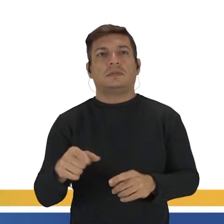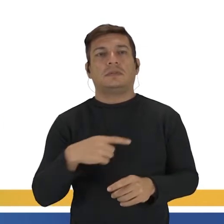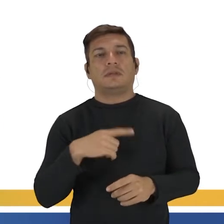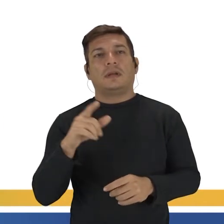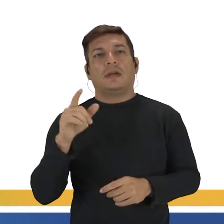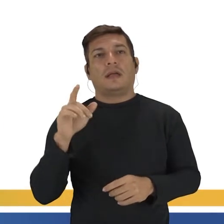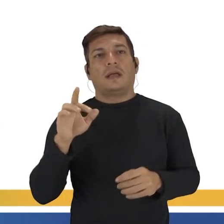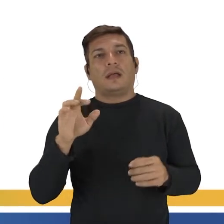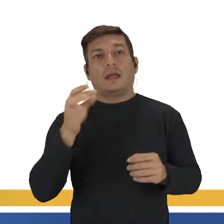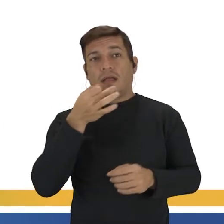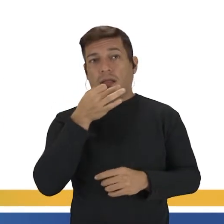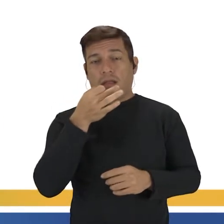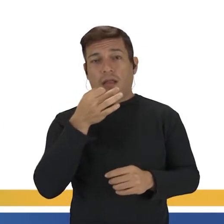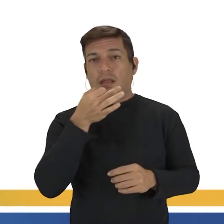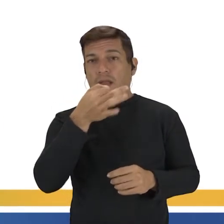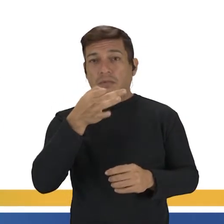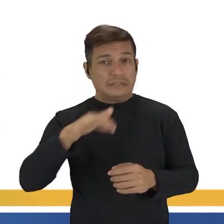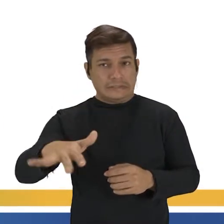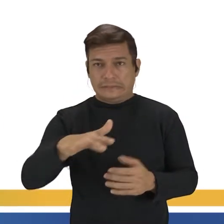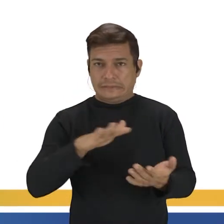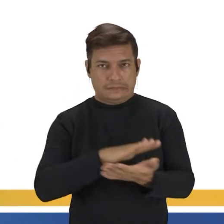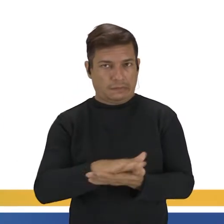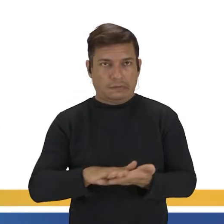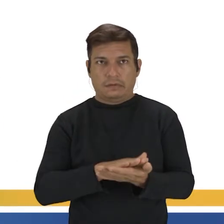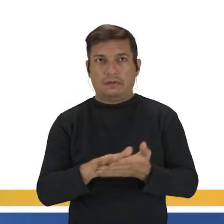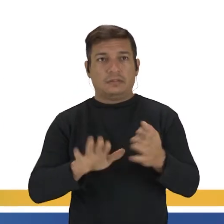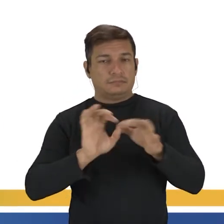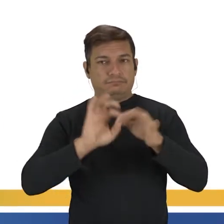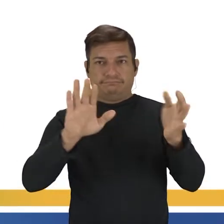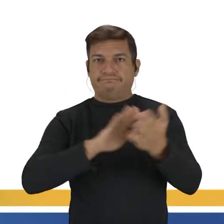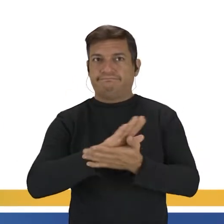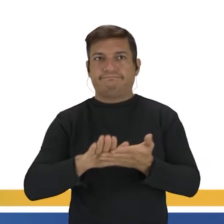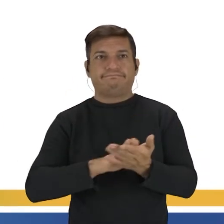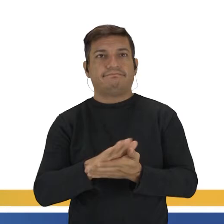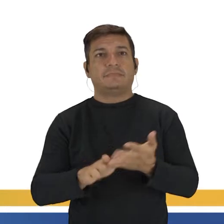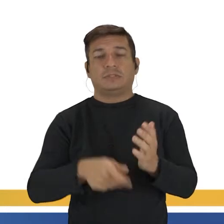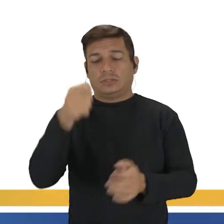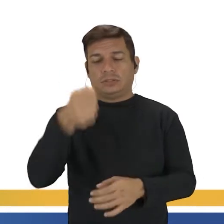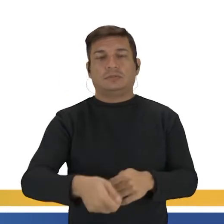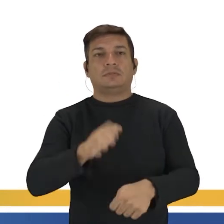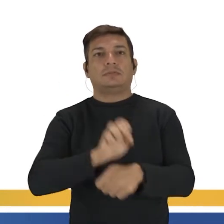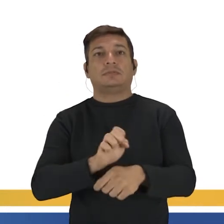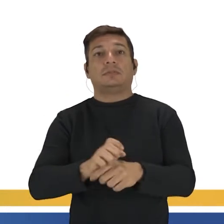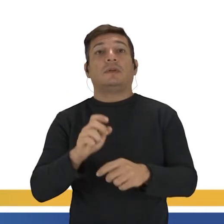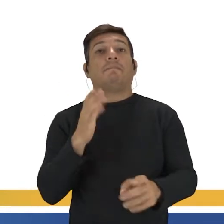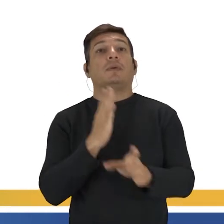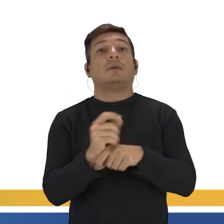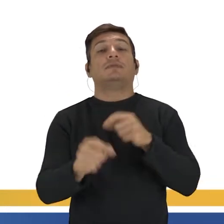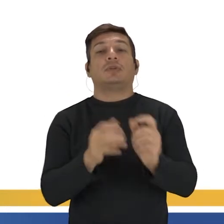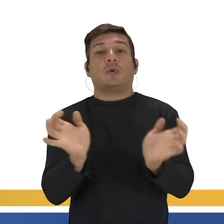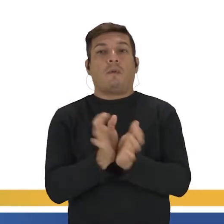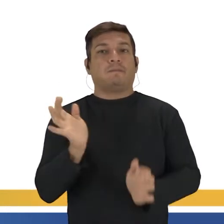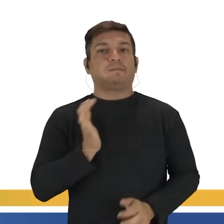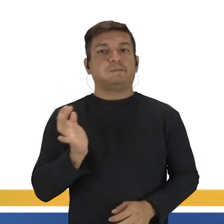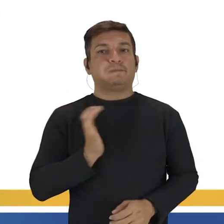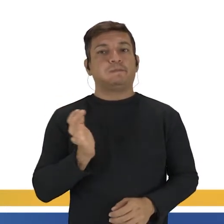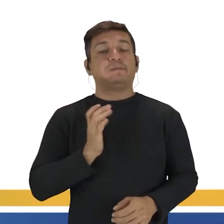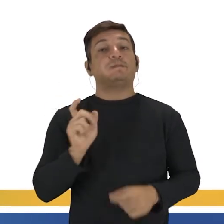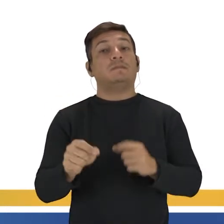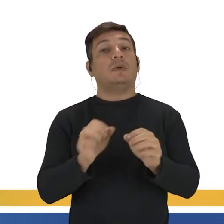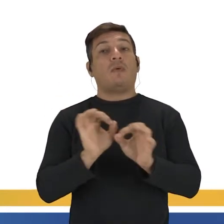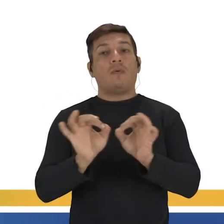e antidemocrático, ditadura do Estado exercida pela burguesia, reunida em